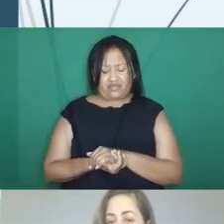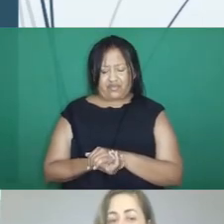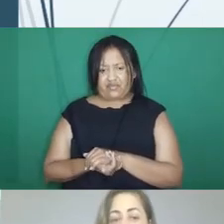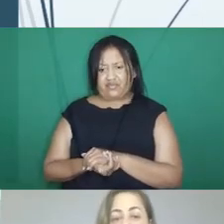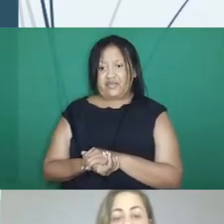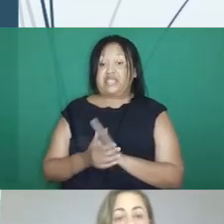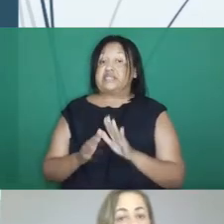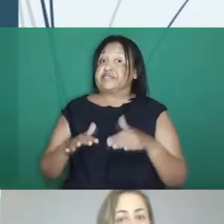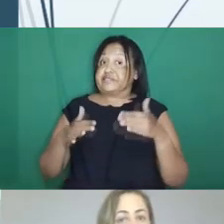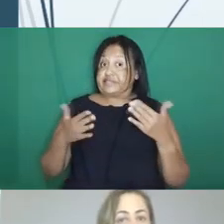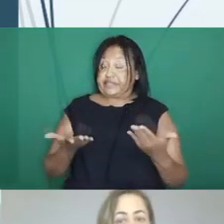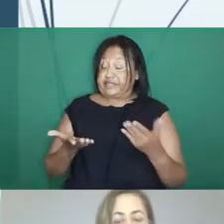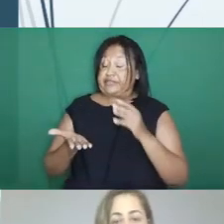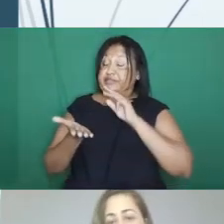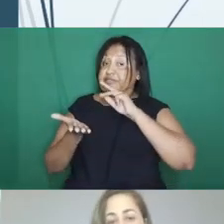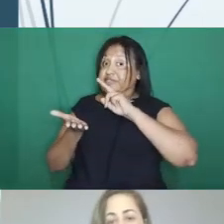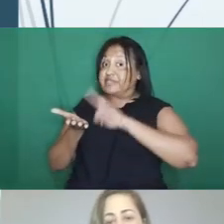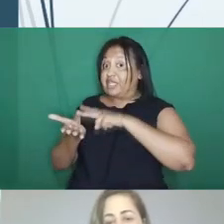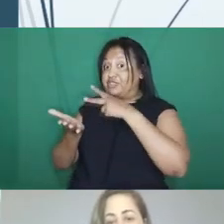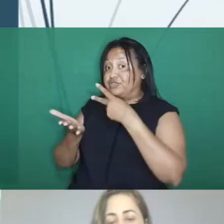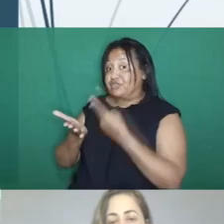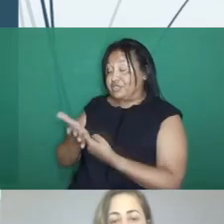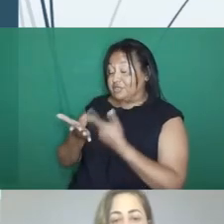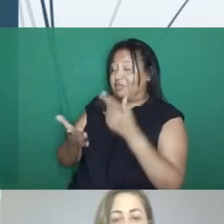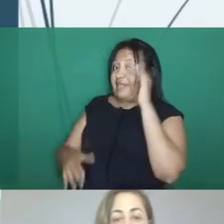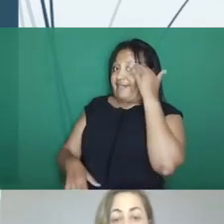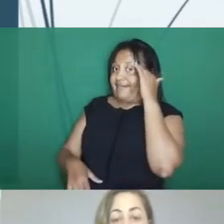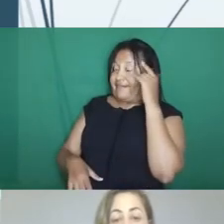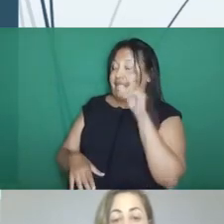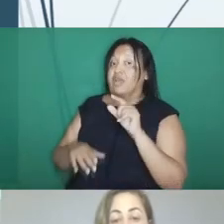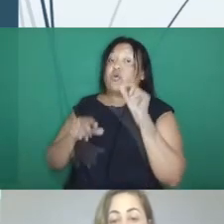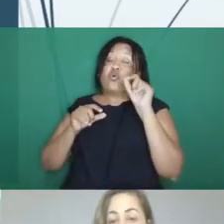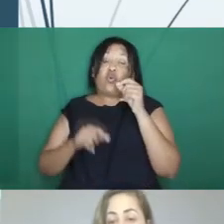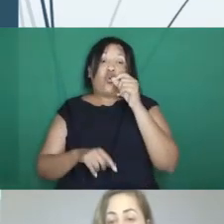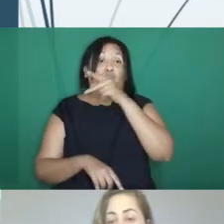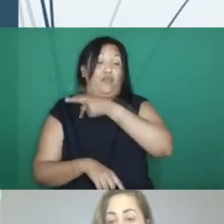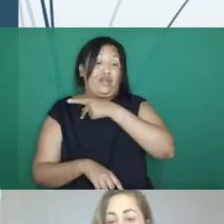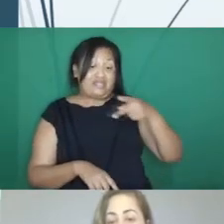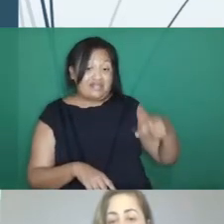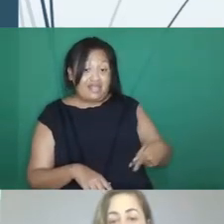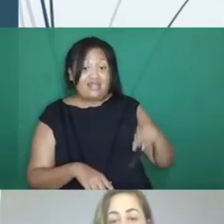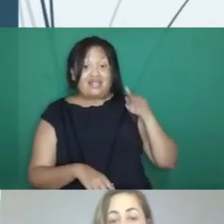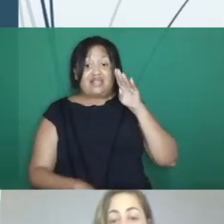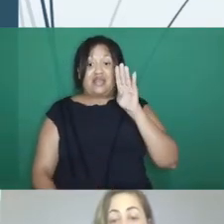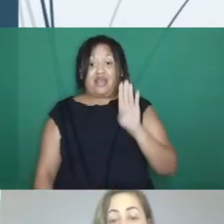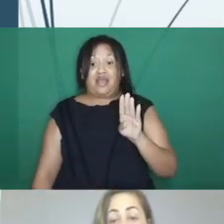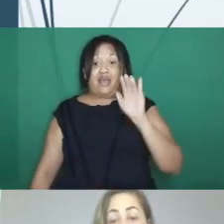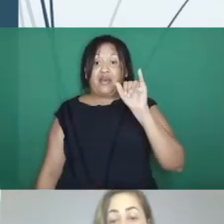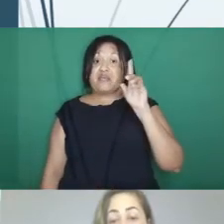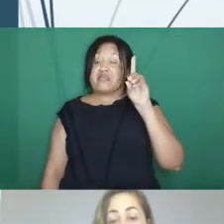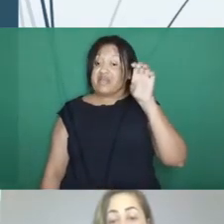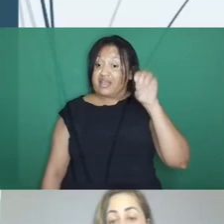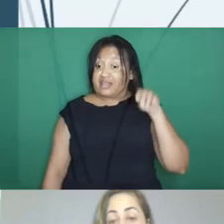Então vamos para as palavras-chaves e expressões que vão ajudar a gente a entender o presidente vai me a gente já conhece aqui ó